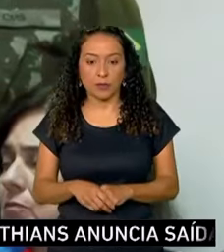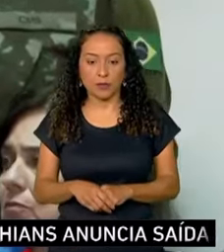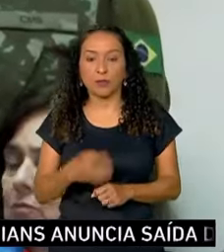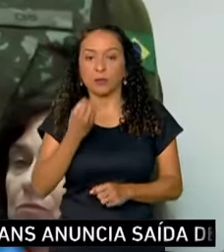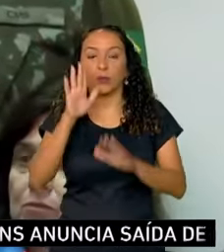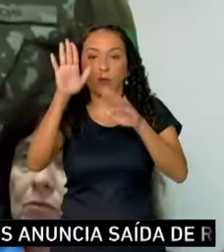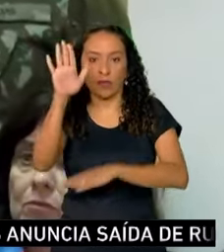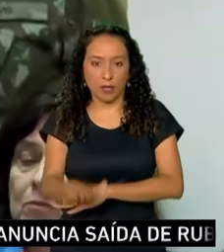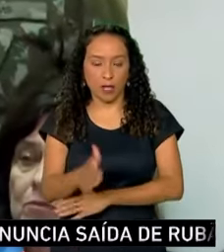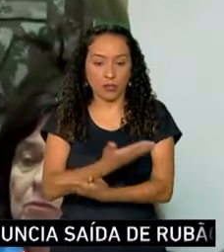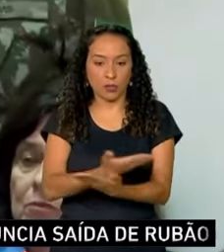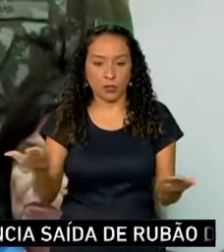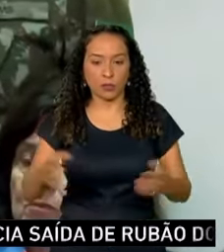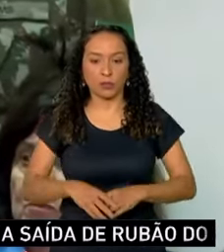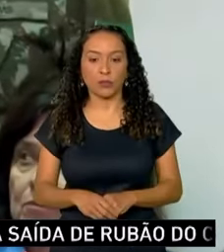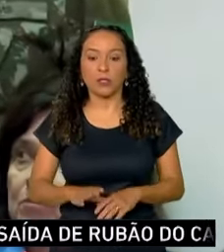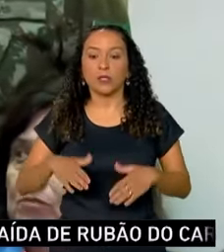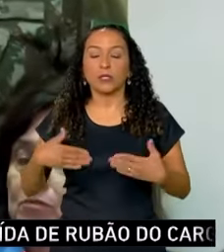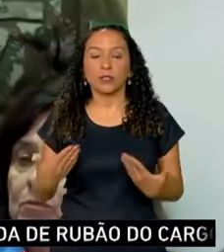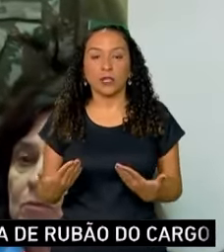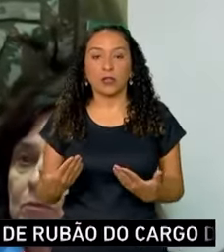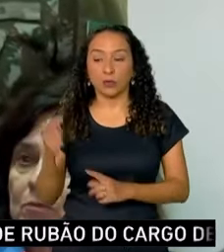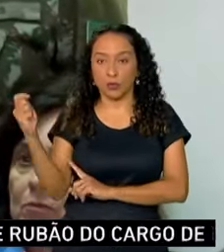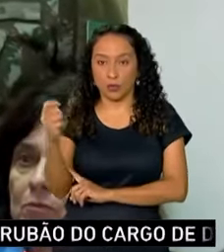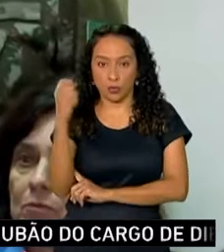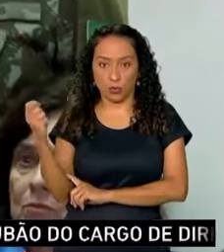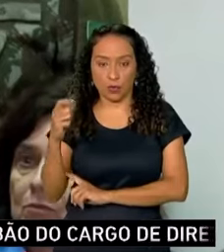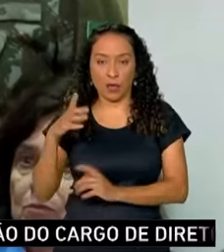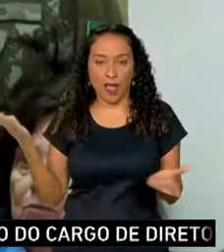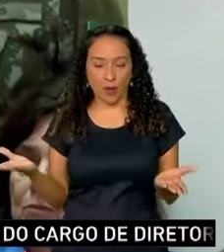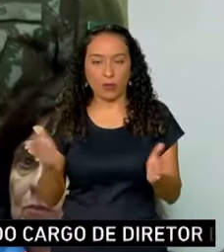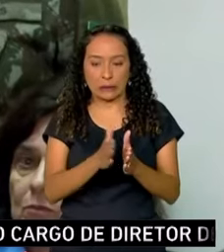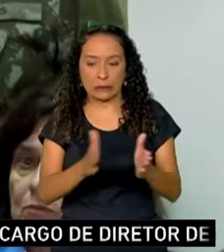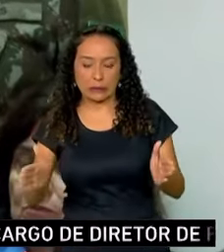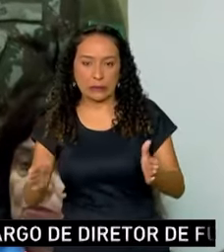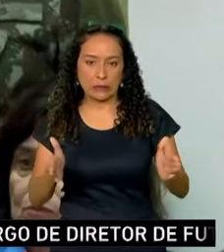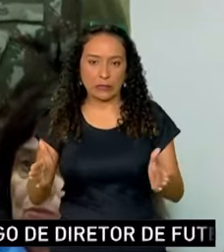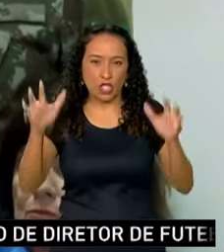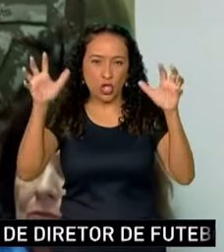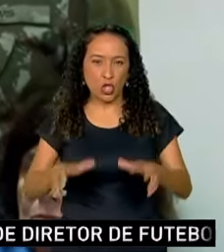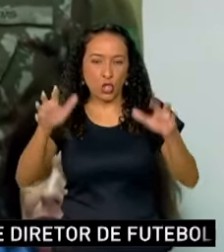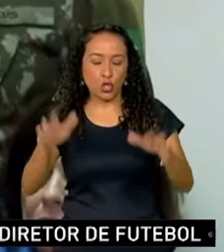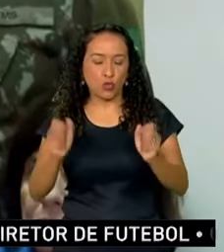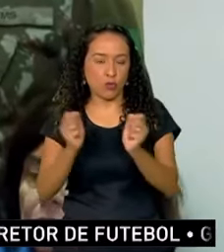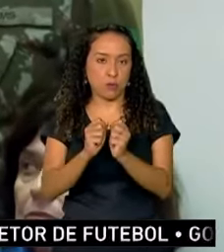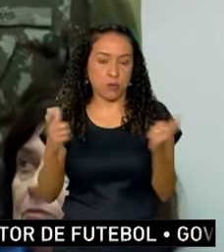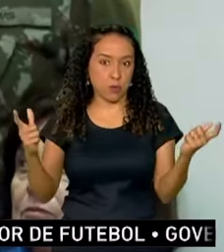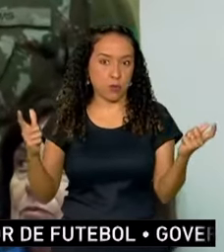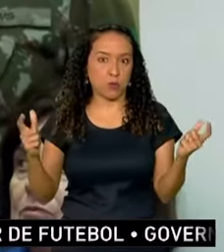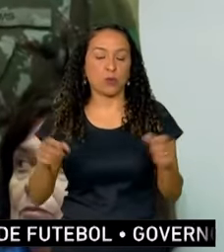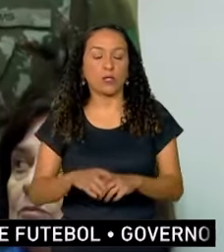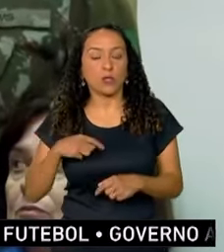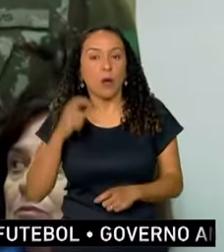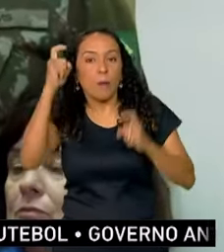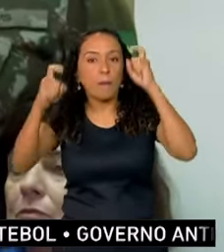Boa tarde a todos. Bom, nós no Rio Grande do Sul passa por esse quadro de chuvas extraordinárias. Então, a